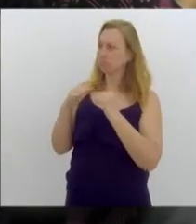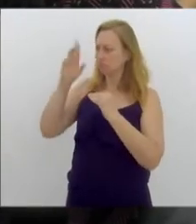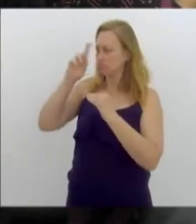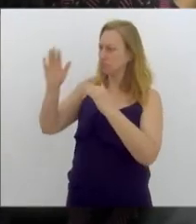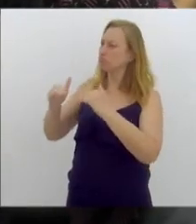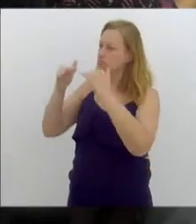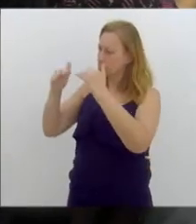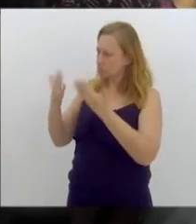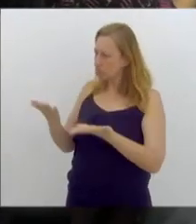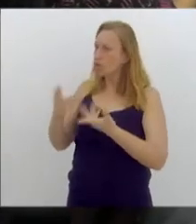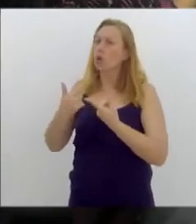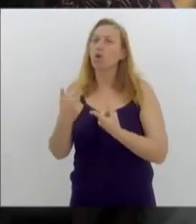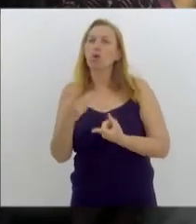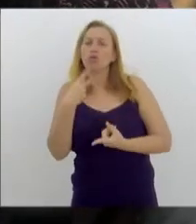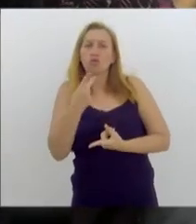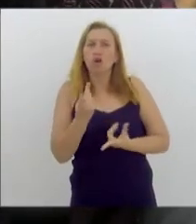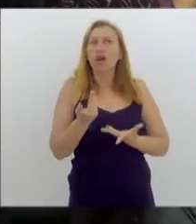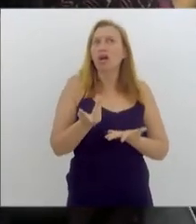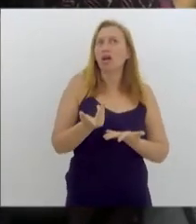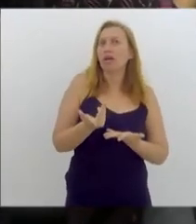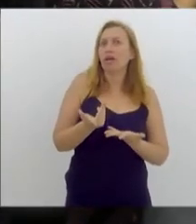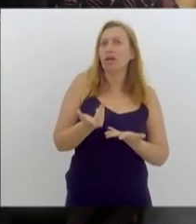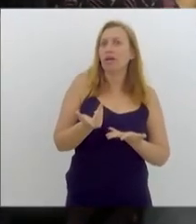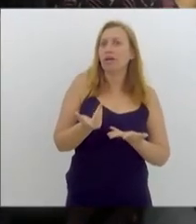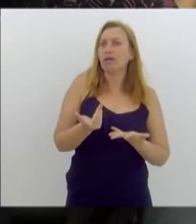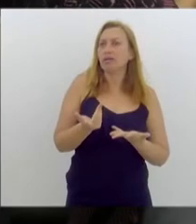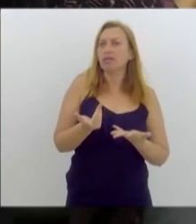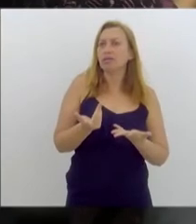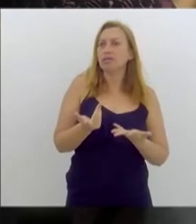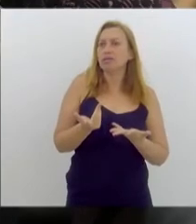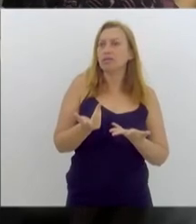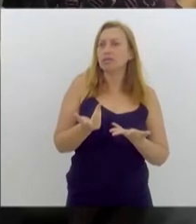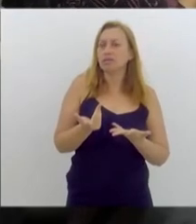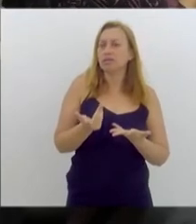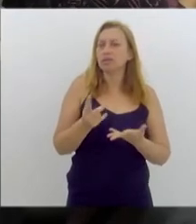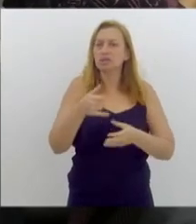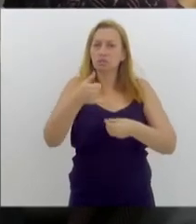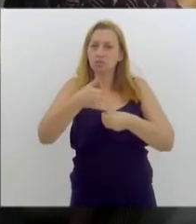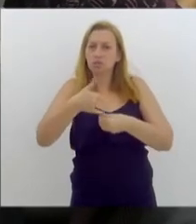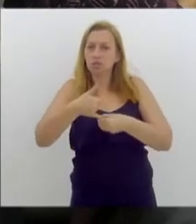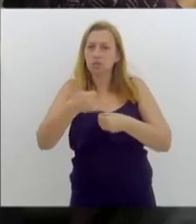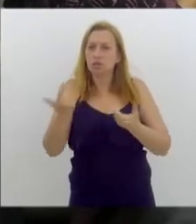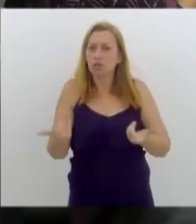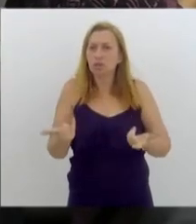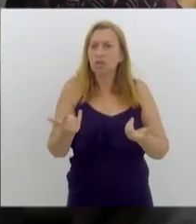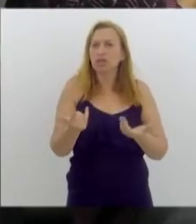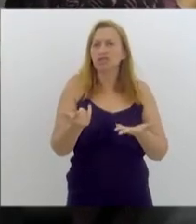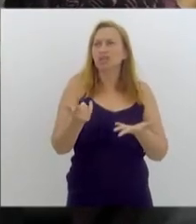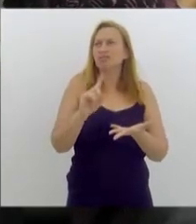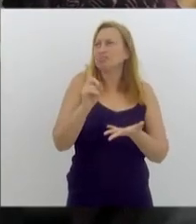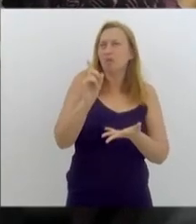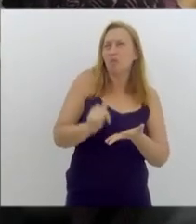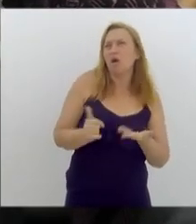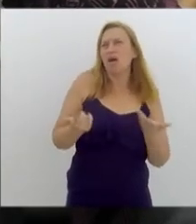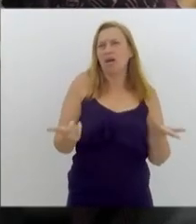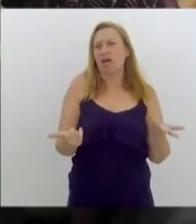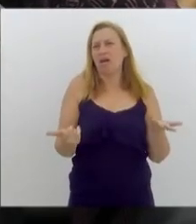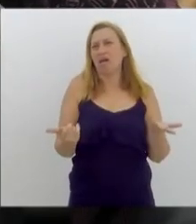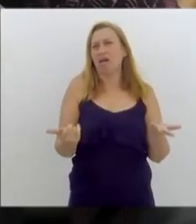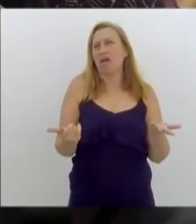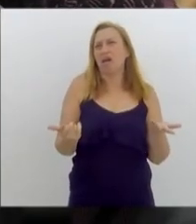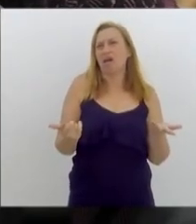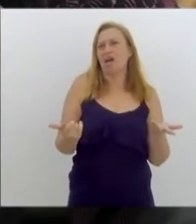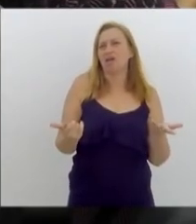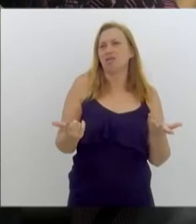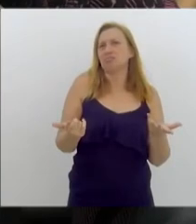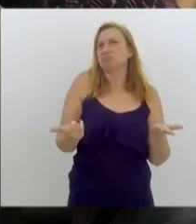quando fala de que o a gasolina ela não é a meu juízo também